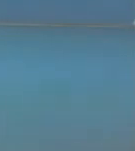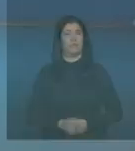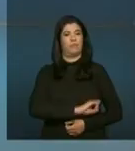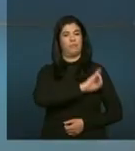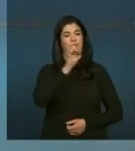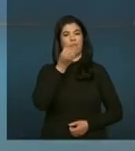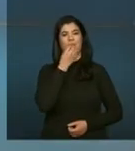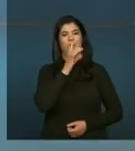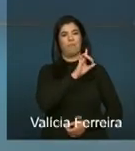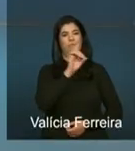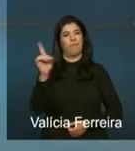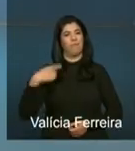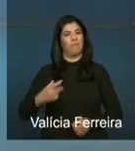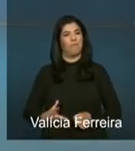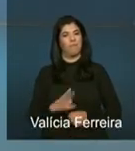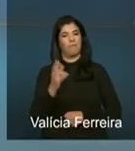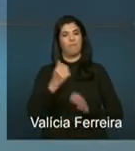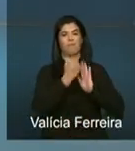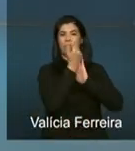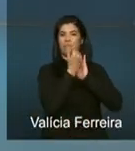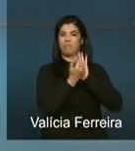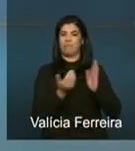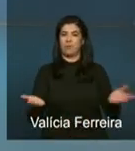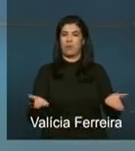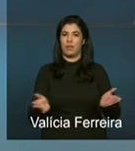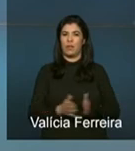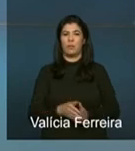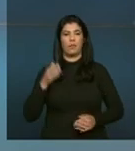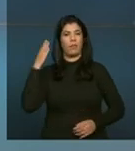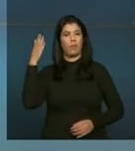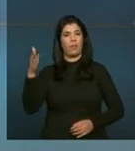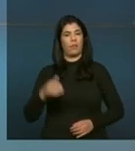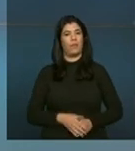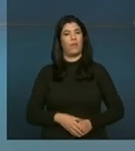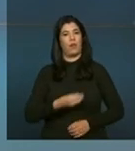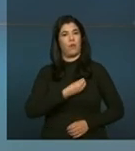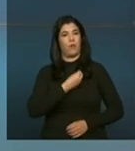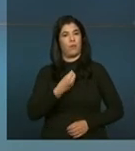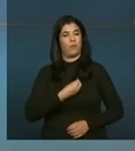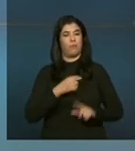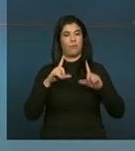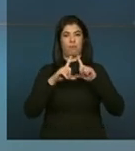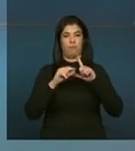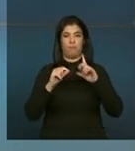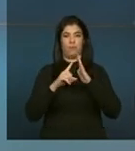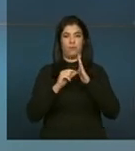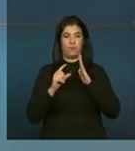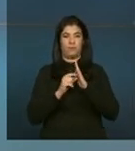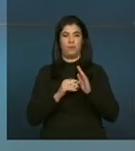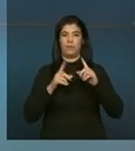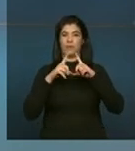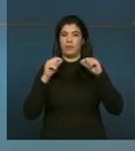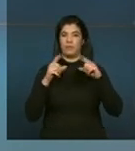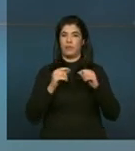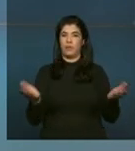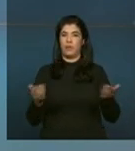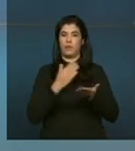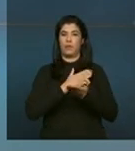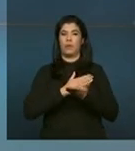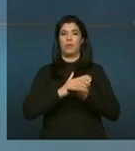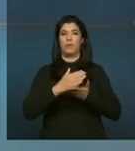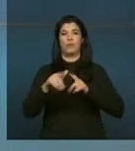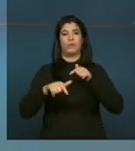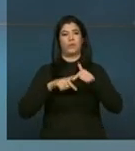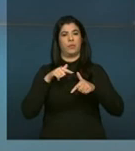Olá, bom dia. Interrompemos a nossa programação para ir ao vivo ao Palácio do Planalto, aqui em Brasília. Começa agora a abertura